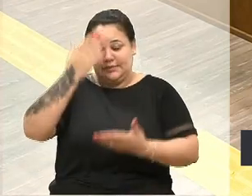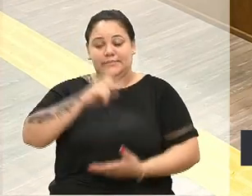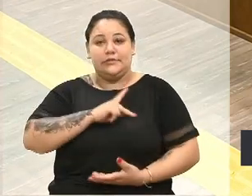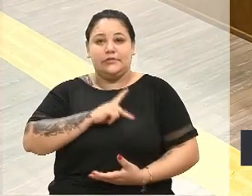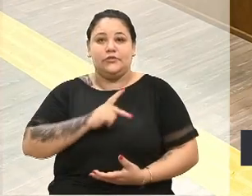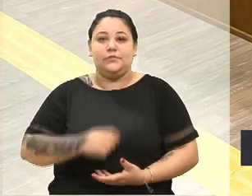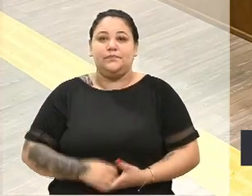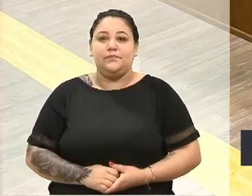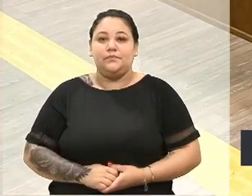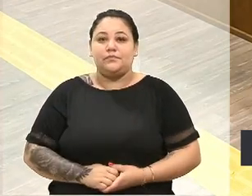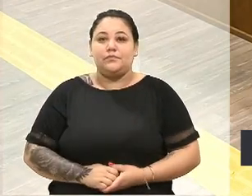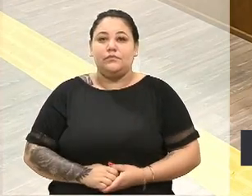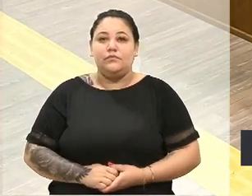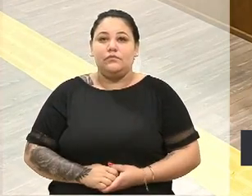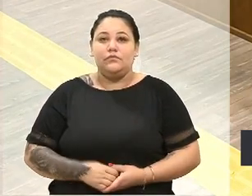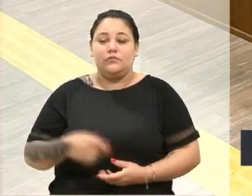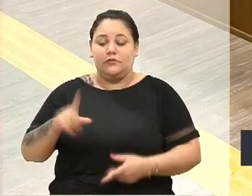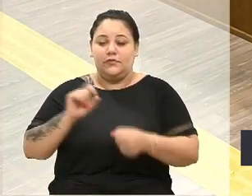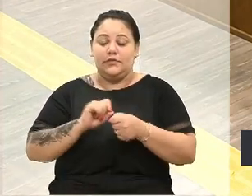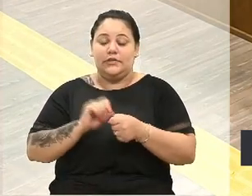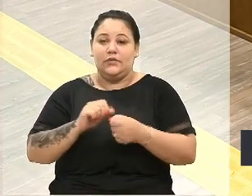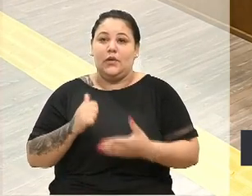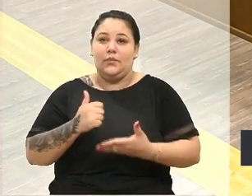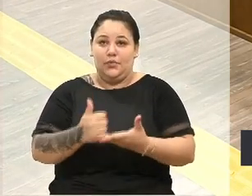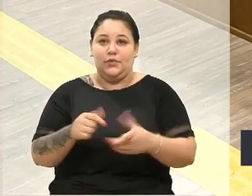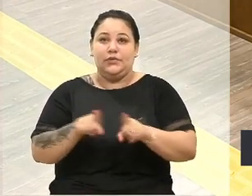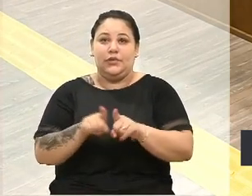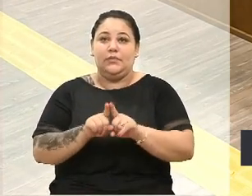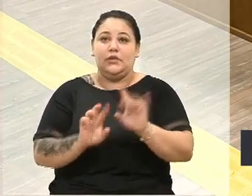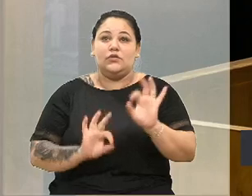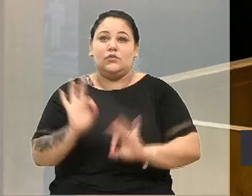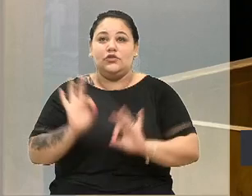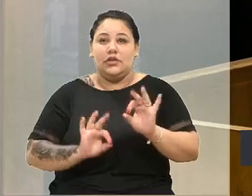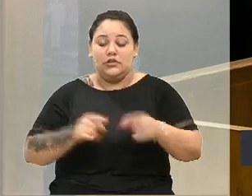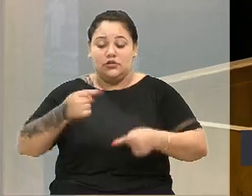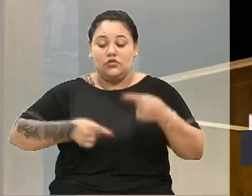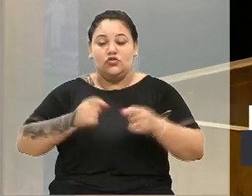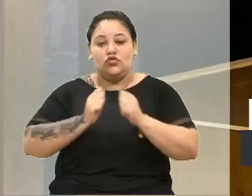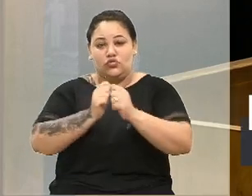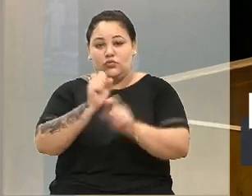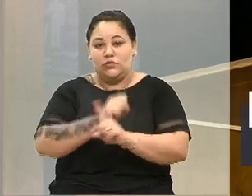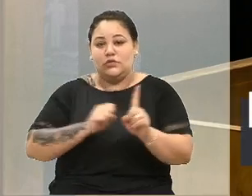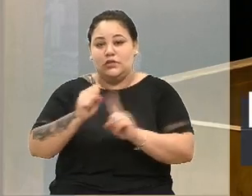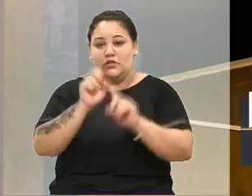presidente. Vamos fazer também moções de apoio a esses projetos, né, e discutir com a sociedade